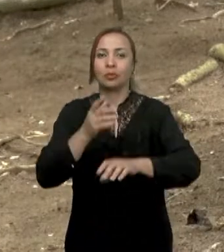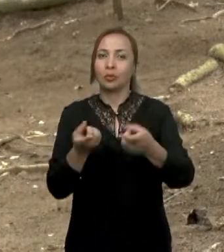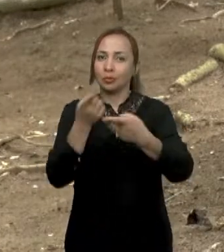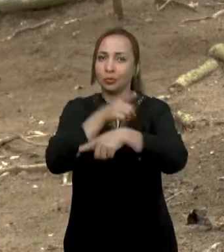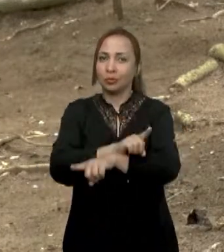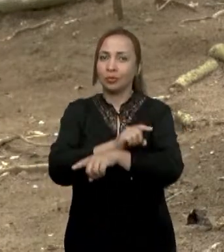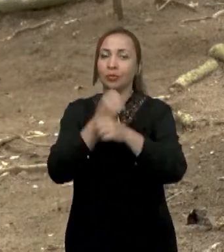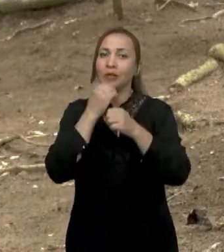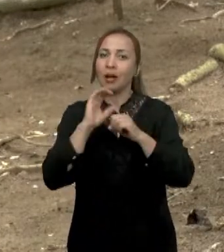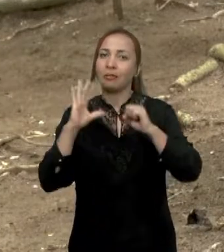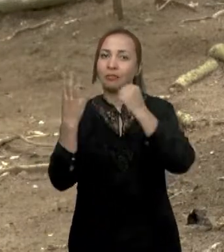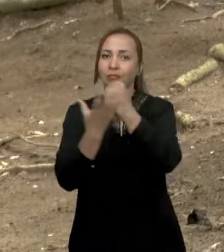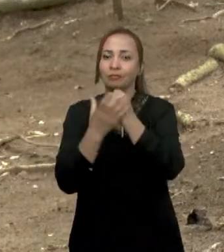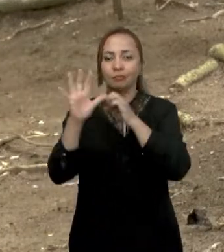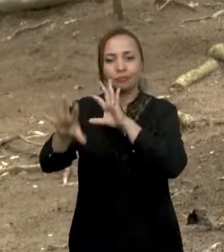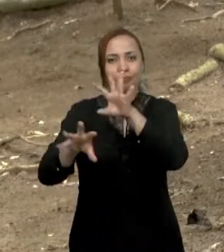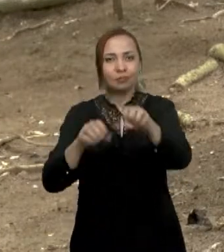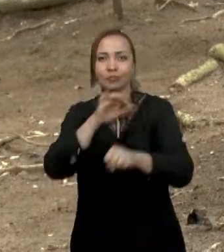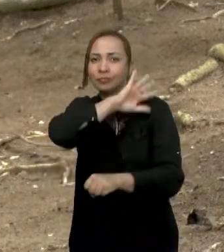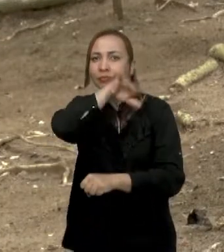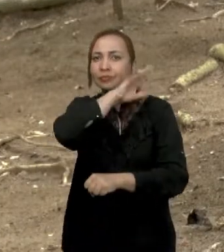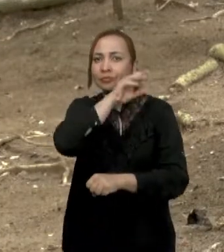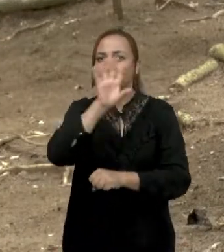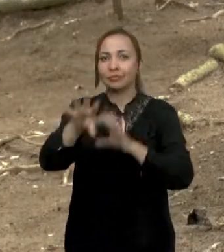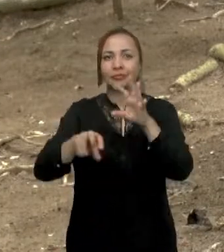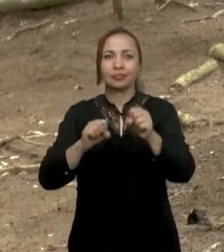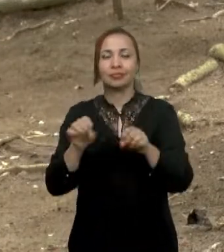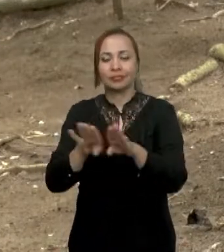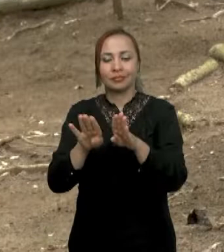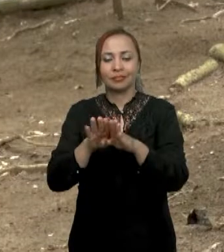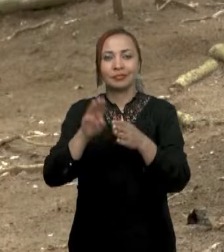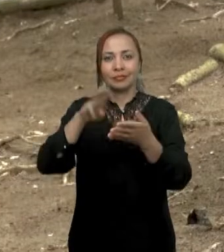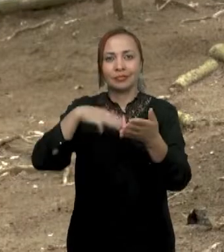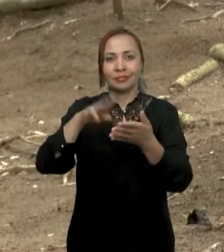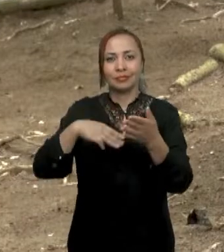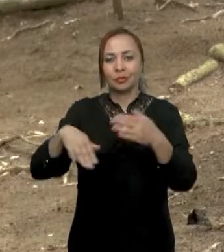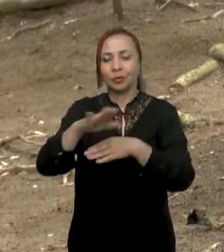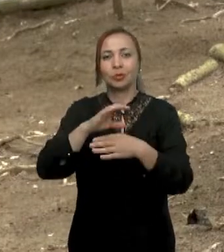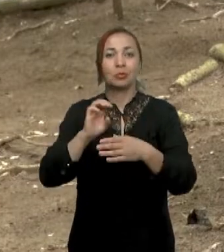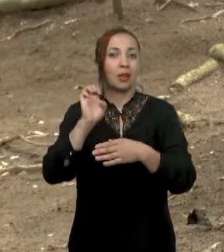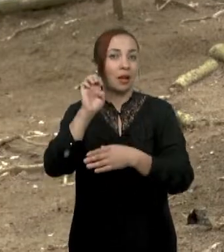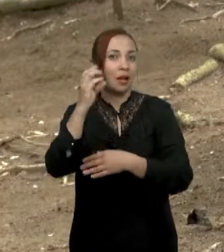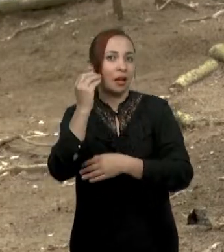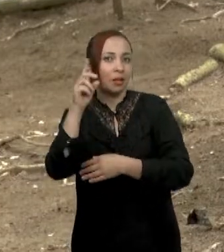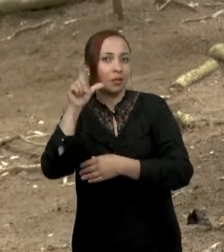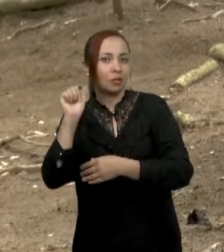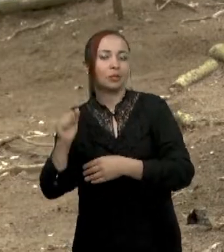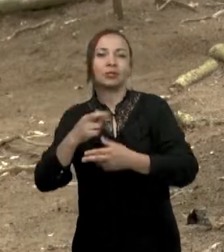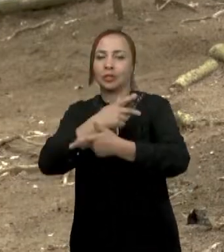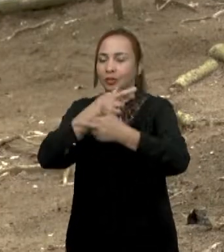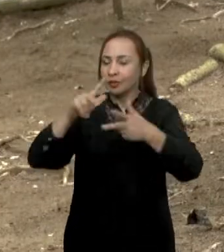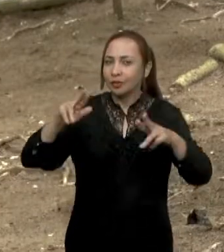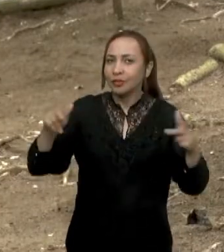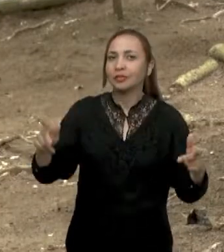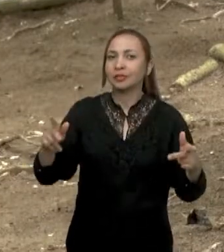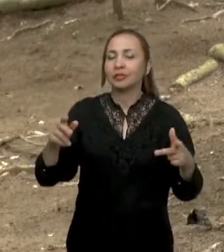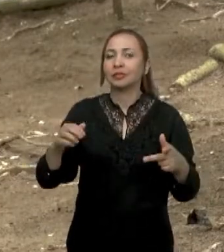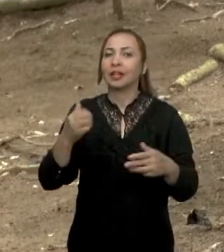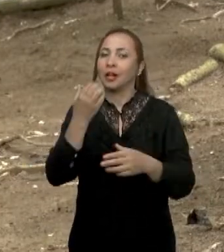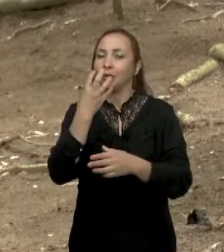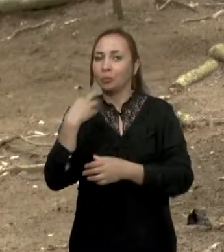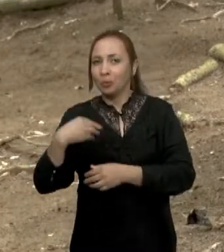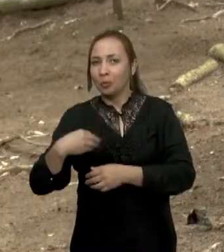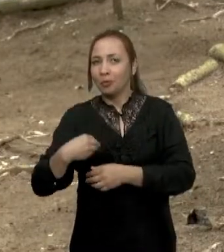contra a Covid, têm ido a campo capturar animais e coletar material para uma pesquisa sobre ecologia e diversidade de